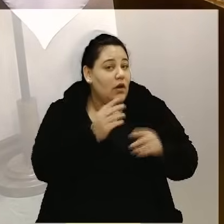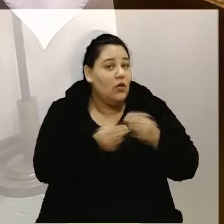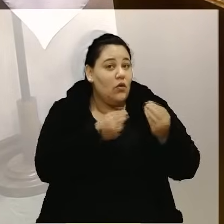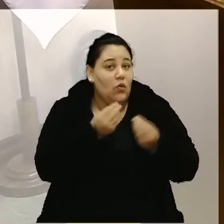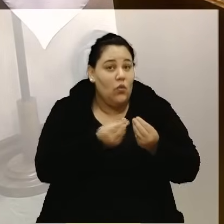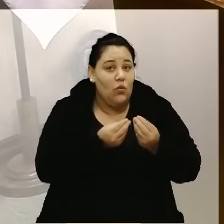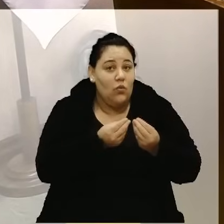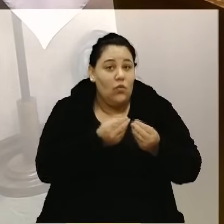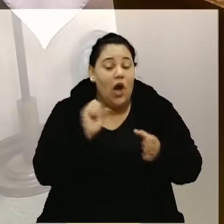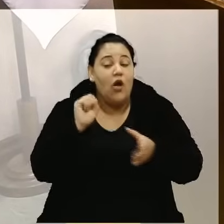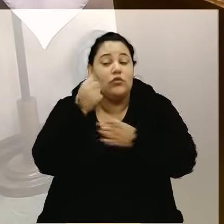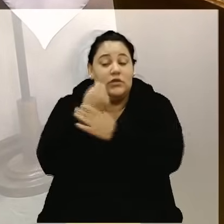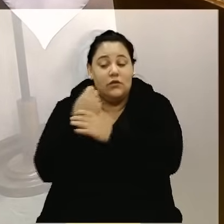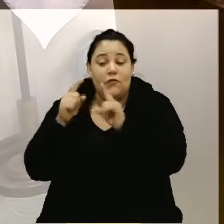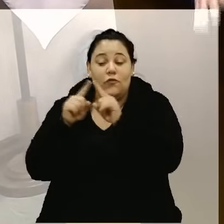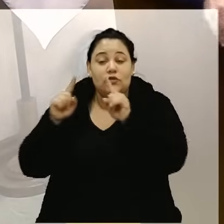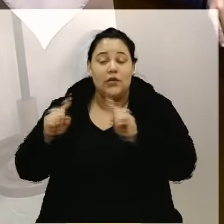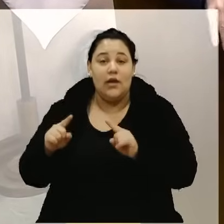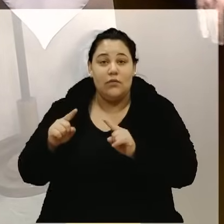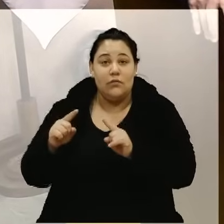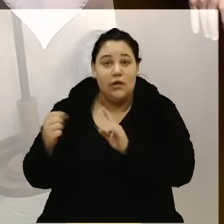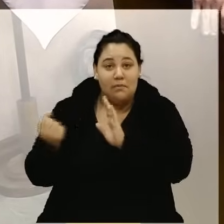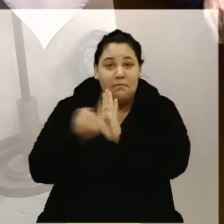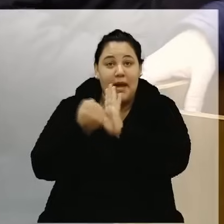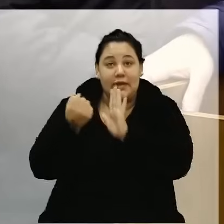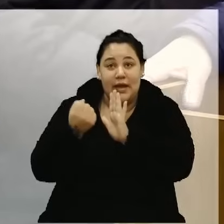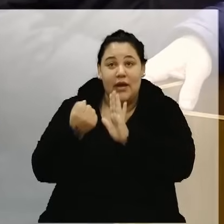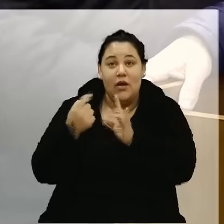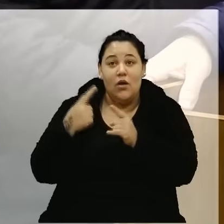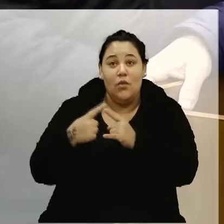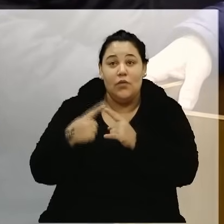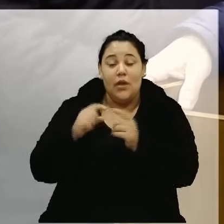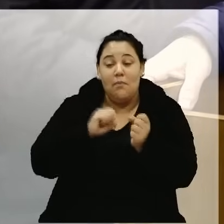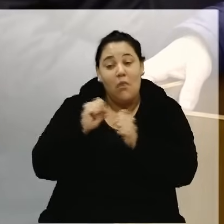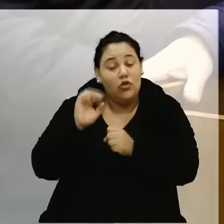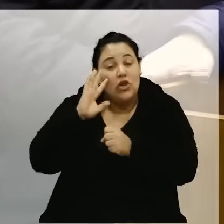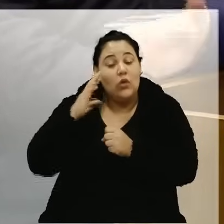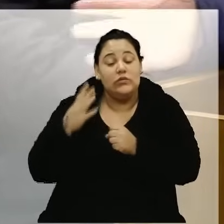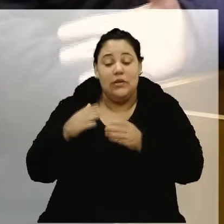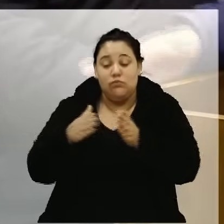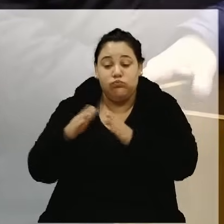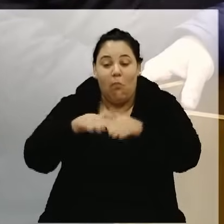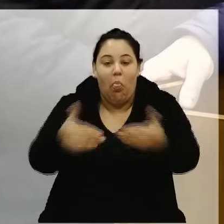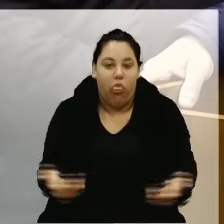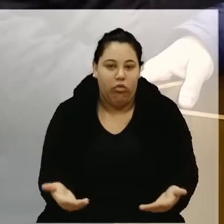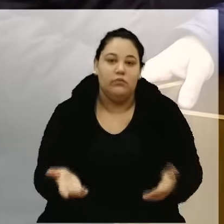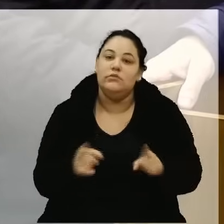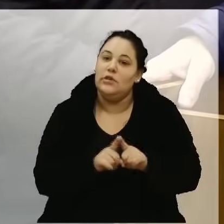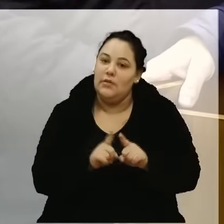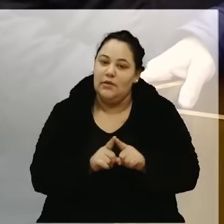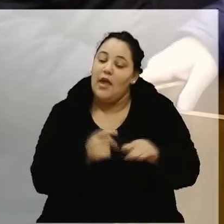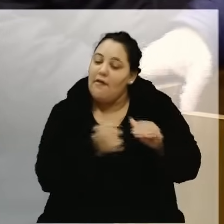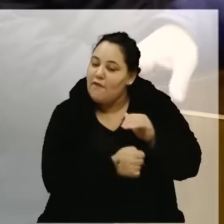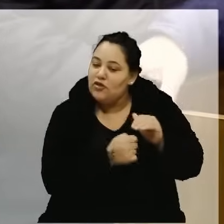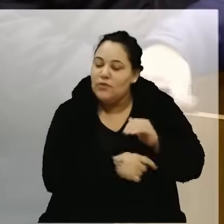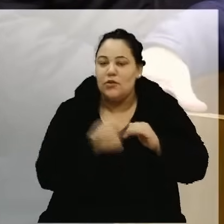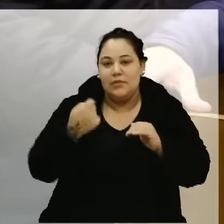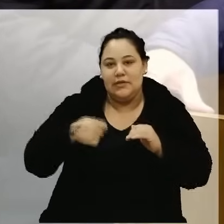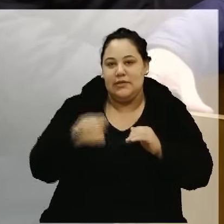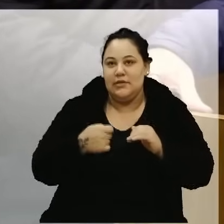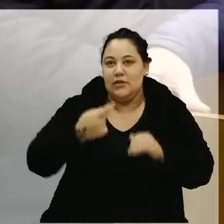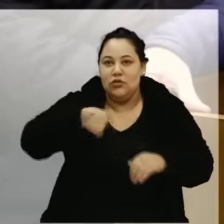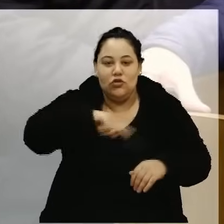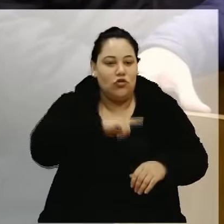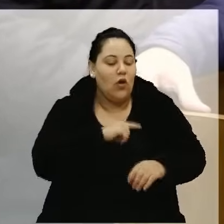que também não será afetada se o maciço vier a descer logo adiante. Tá? São investimentos necessários, nós não vamos